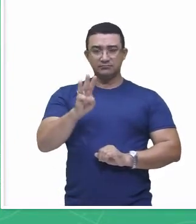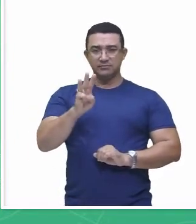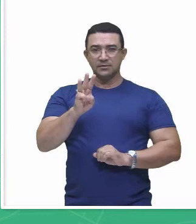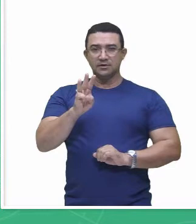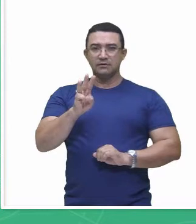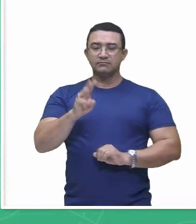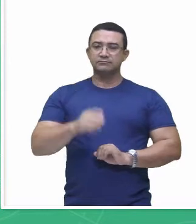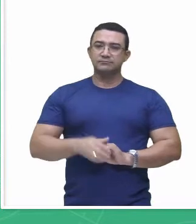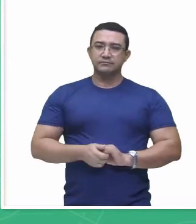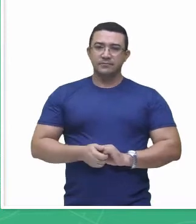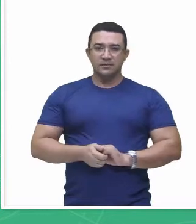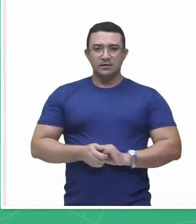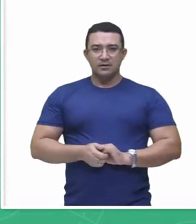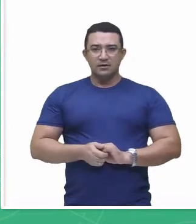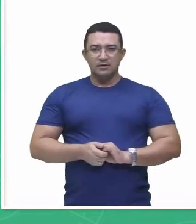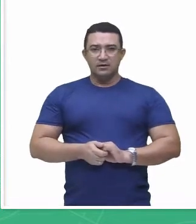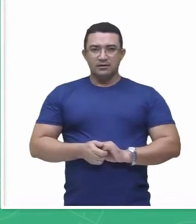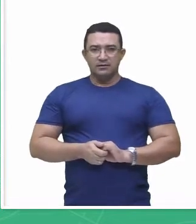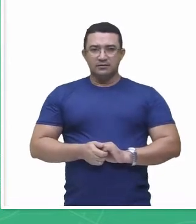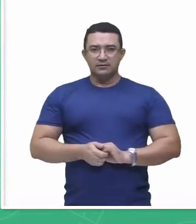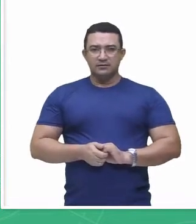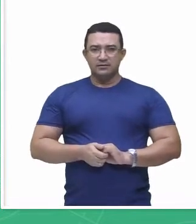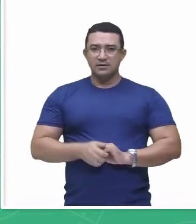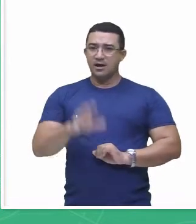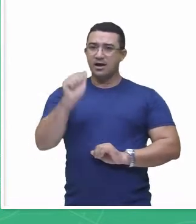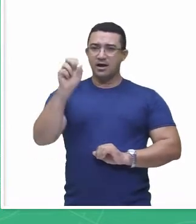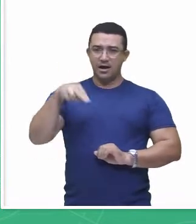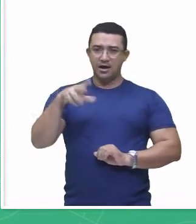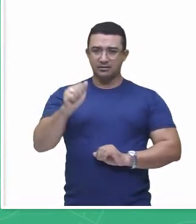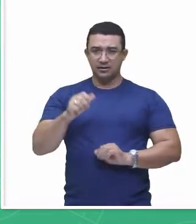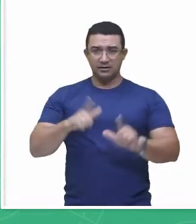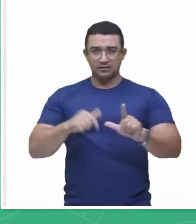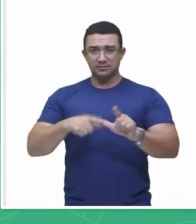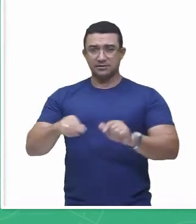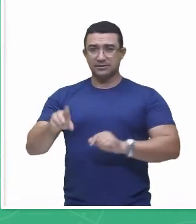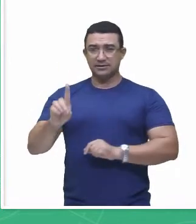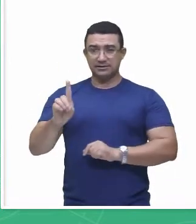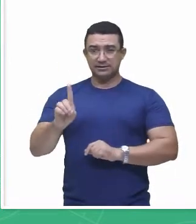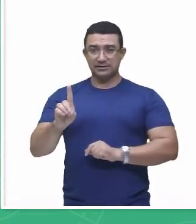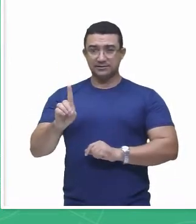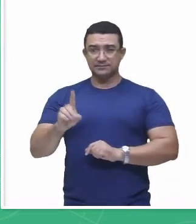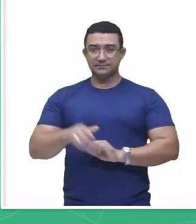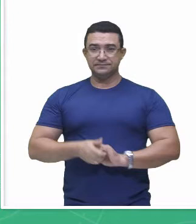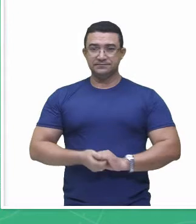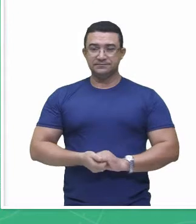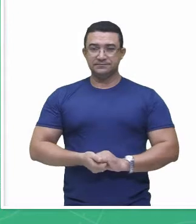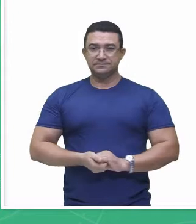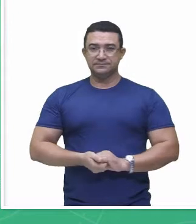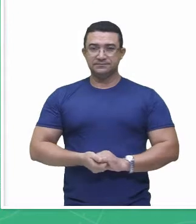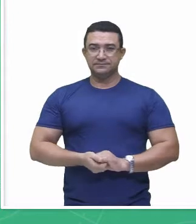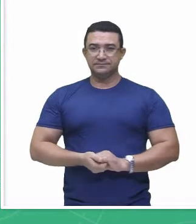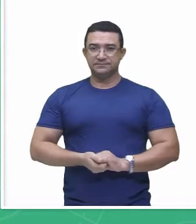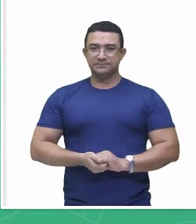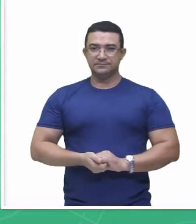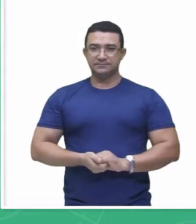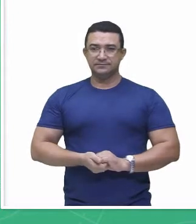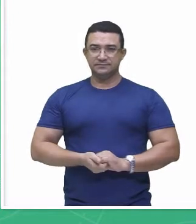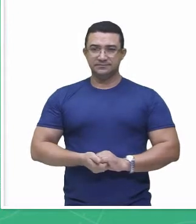Será? Será? Vamos ver. Ana Paula. Letra